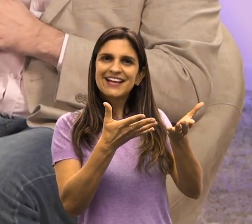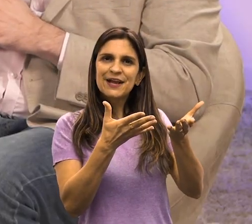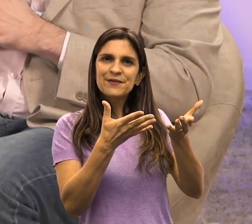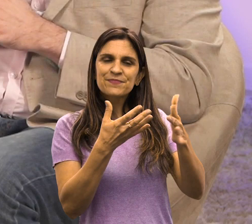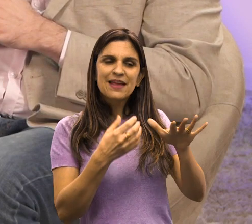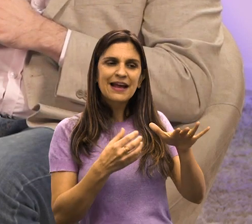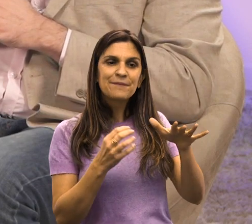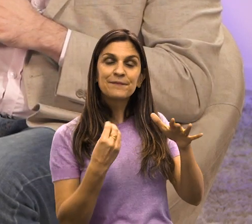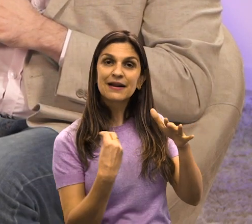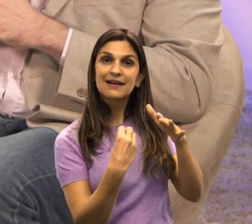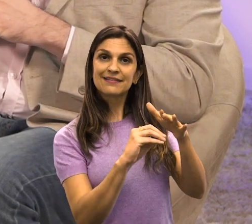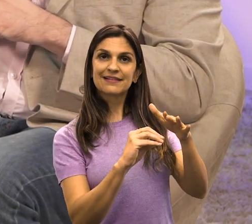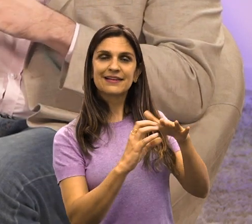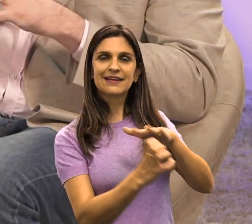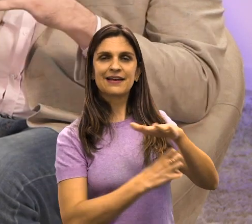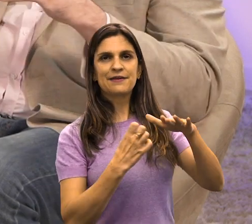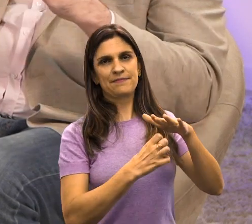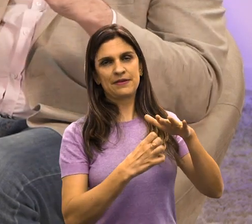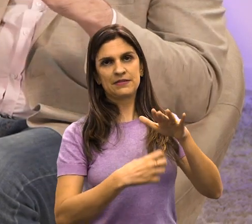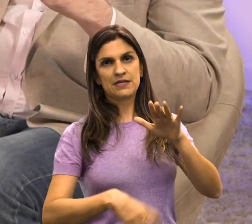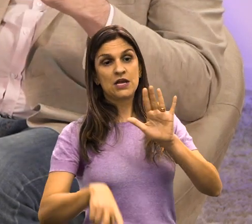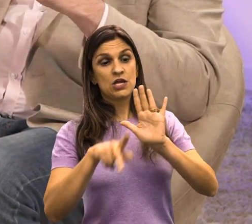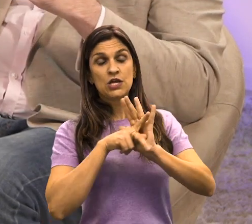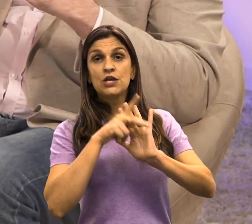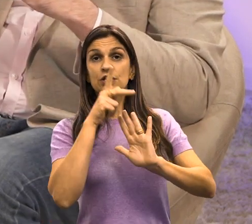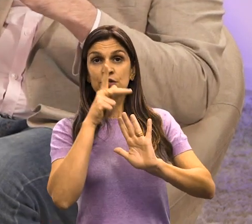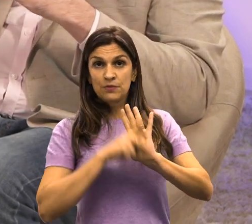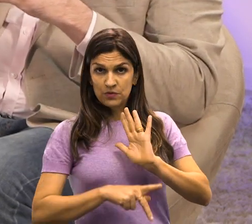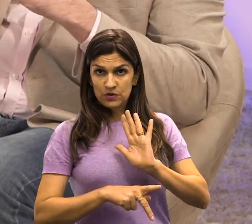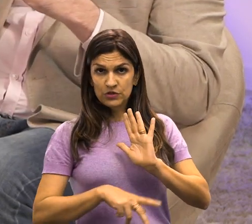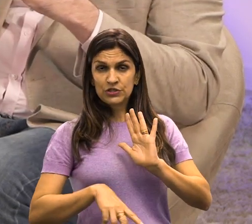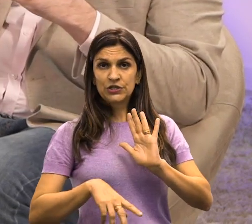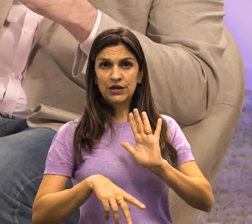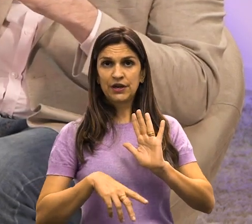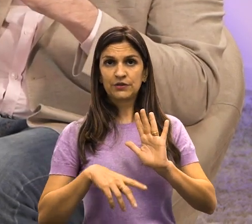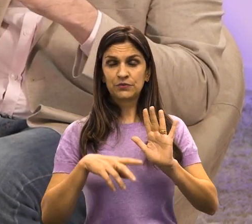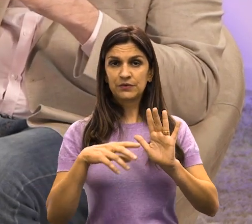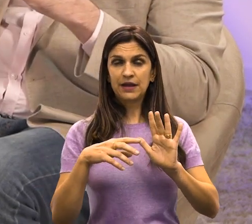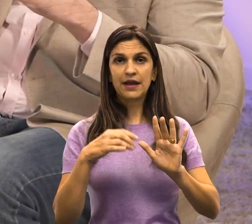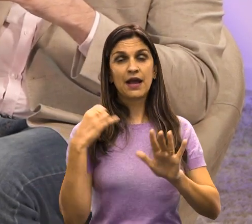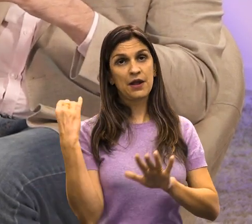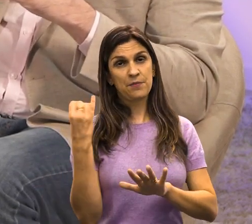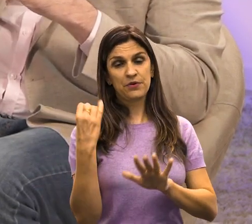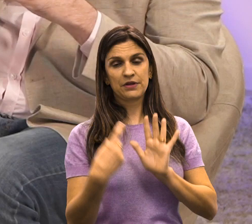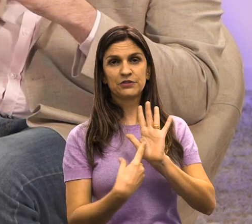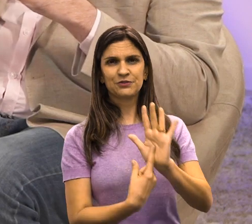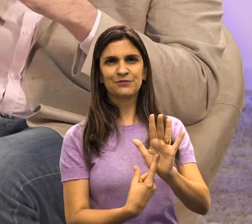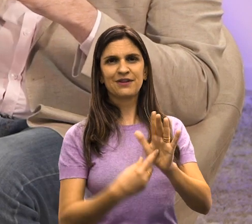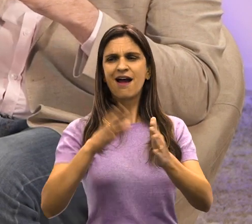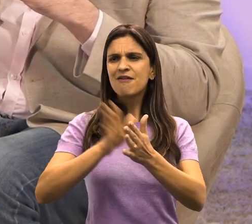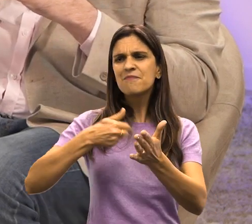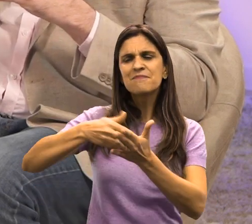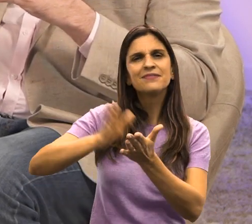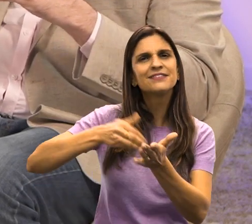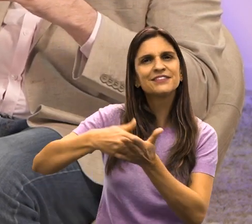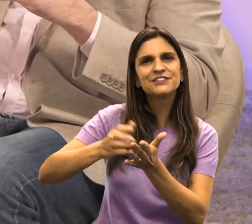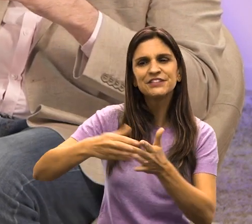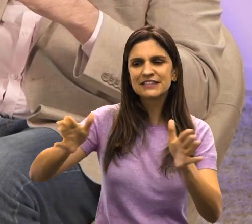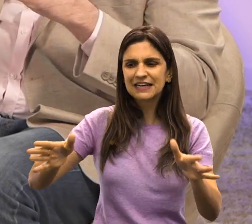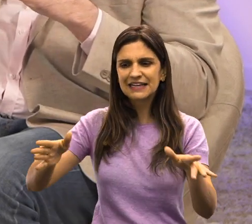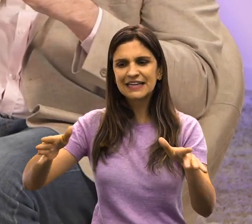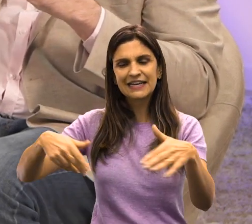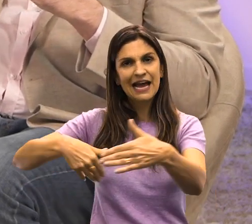é uma parceria. E esse projeto vem juntar a necessidade da escola, uma tinta numa quadra,